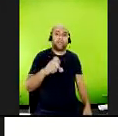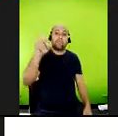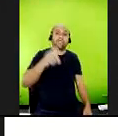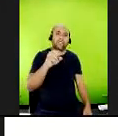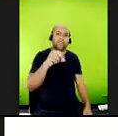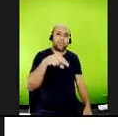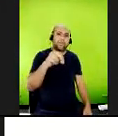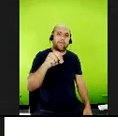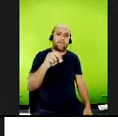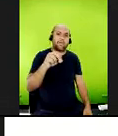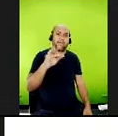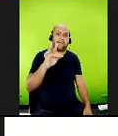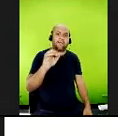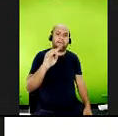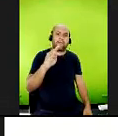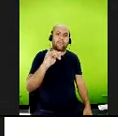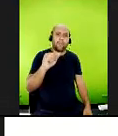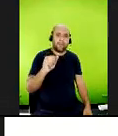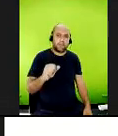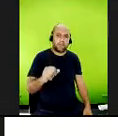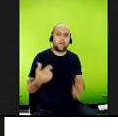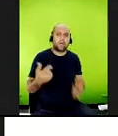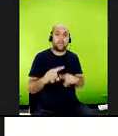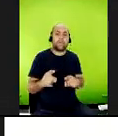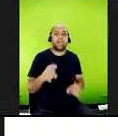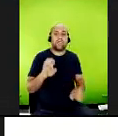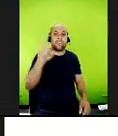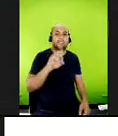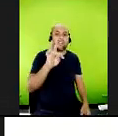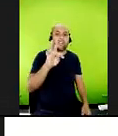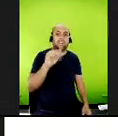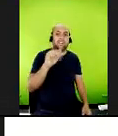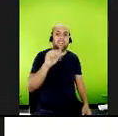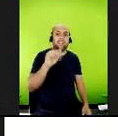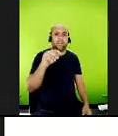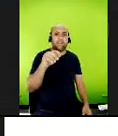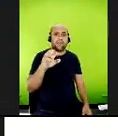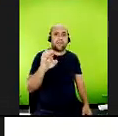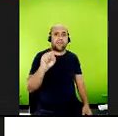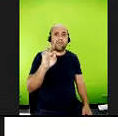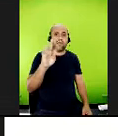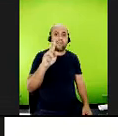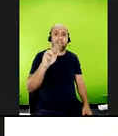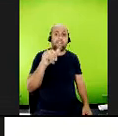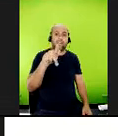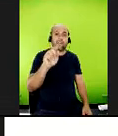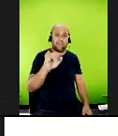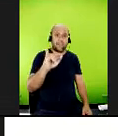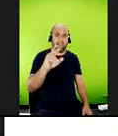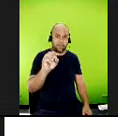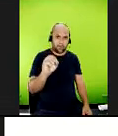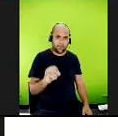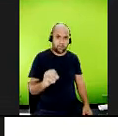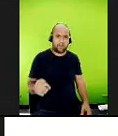preconceito contra touring contra turistas olha quanto o hero's a gente tá começando a ter um olhar um pouco torto né quando a gente pensa em